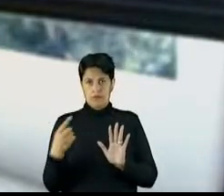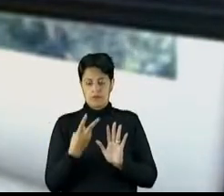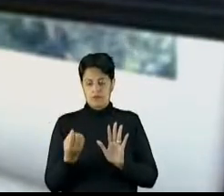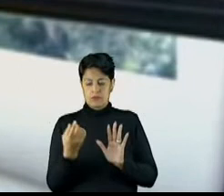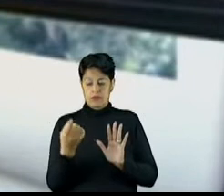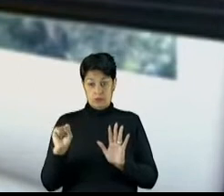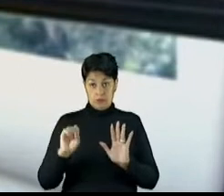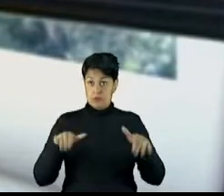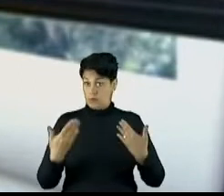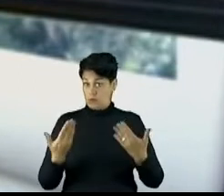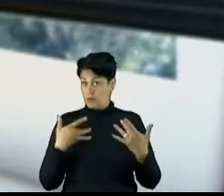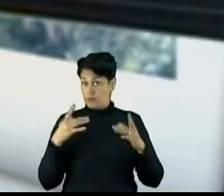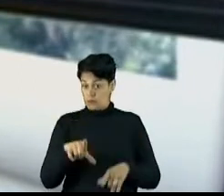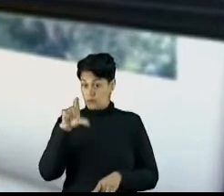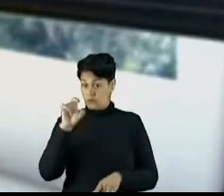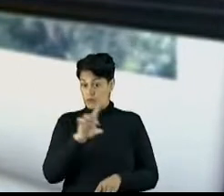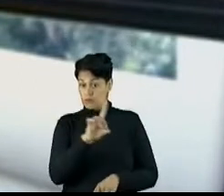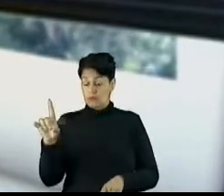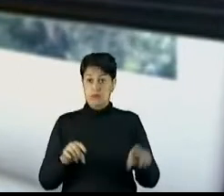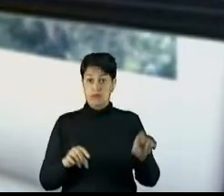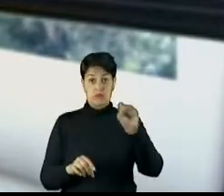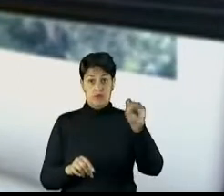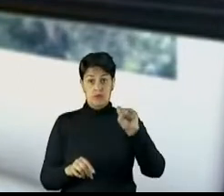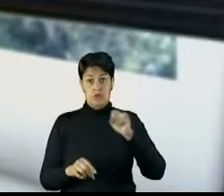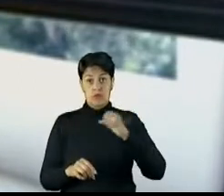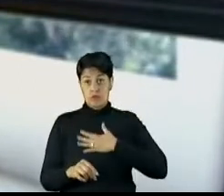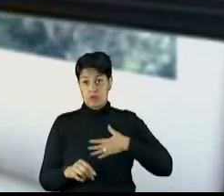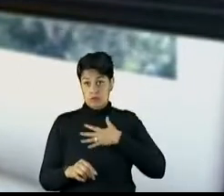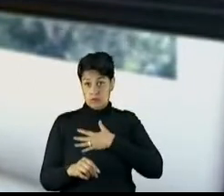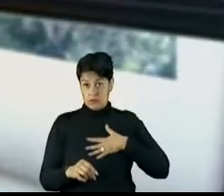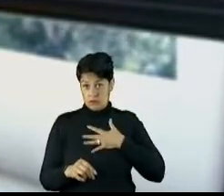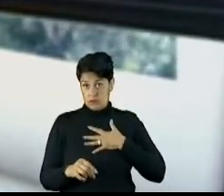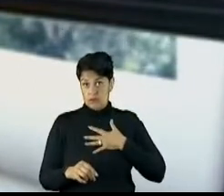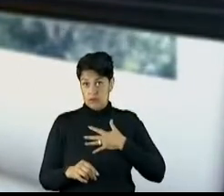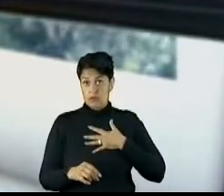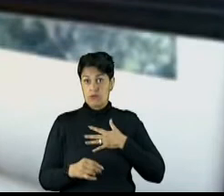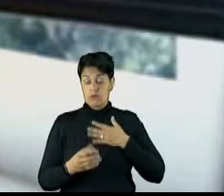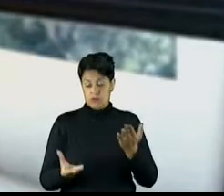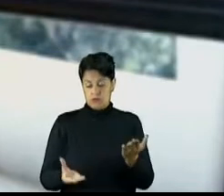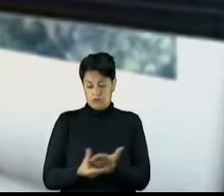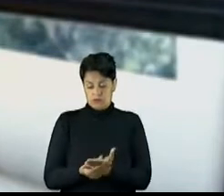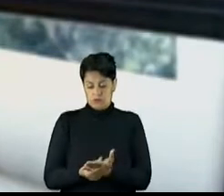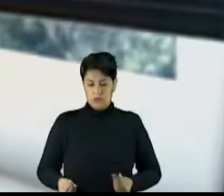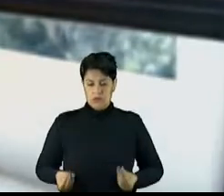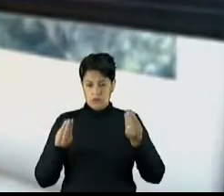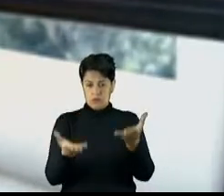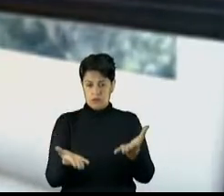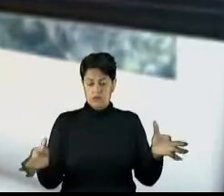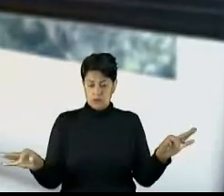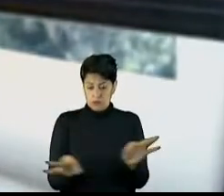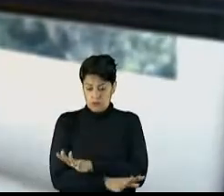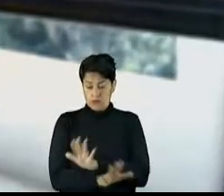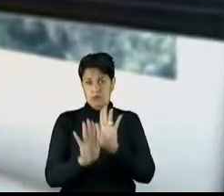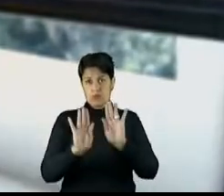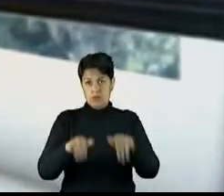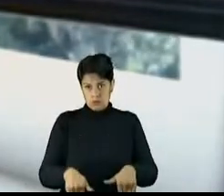comunicação e o meu pedido a Vossa Excelência. De acordo, agradeço ao ministro Raimundo Carreiro. Senhor